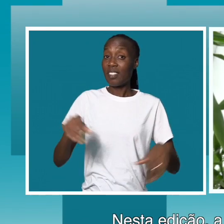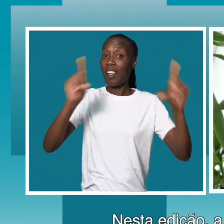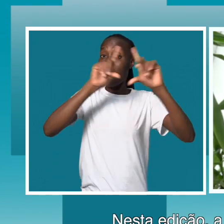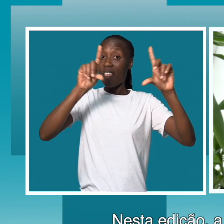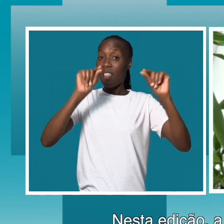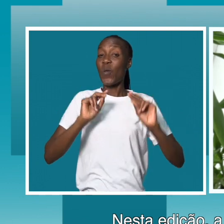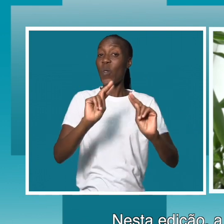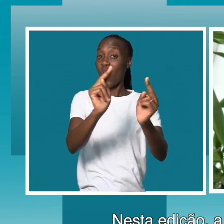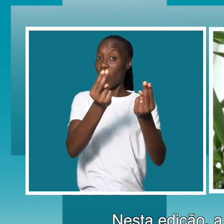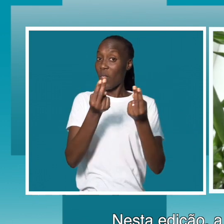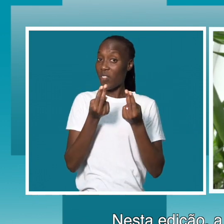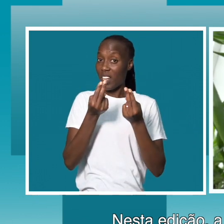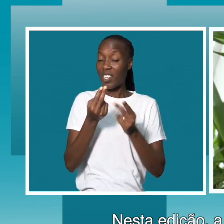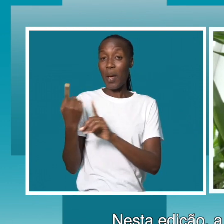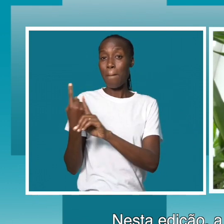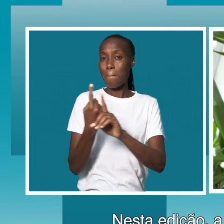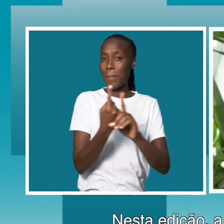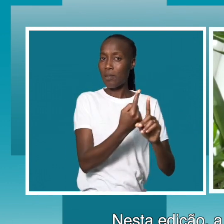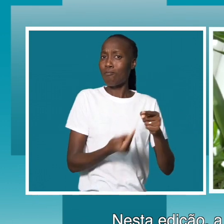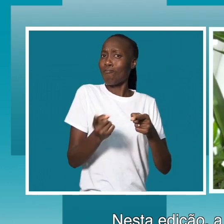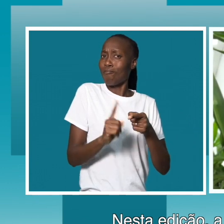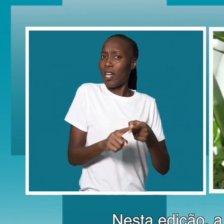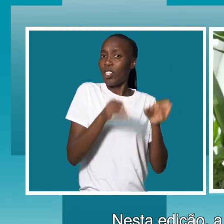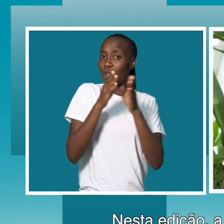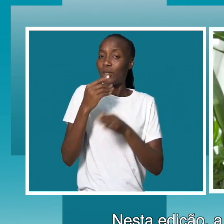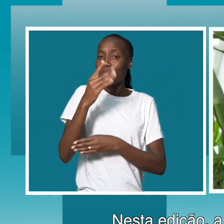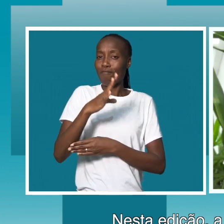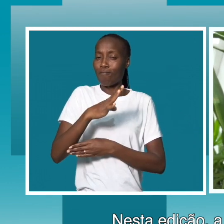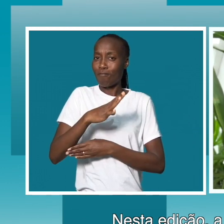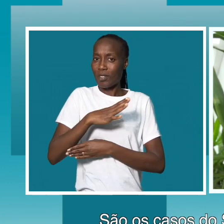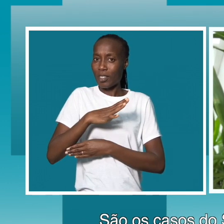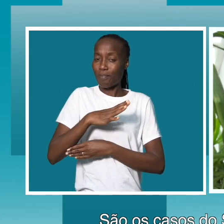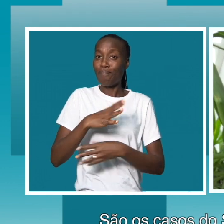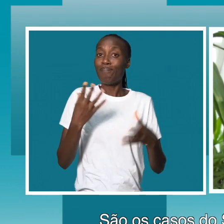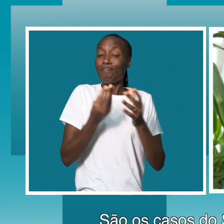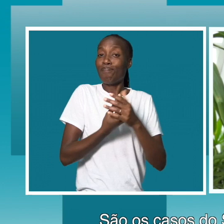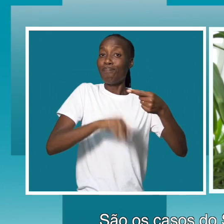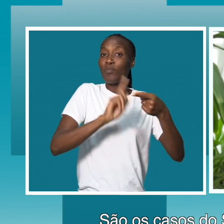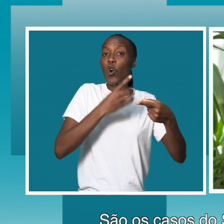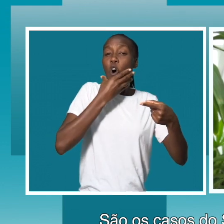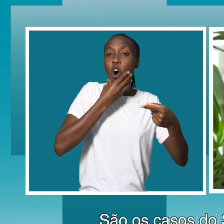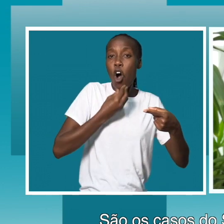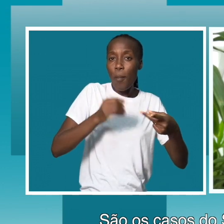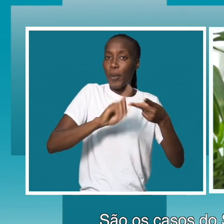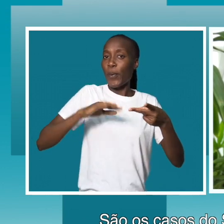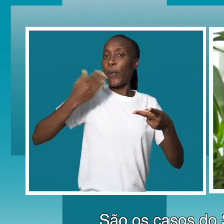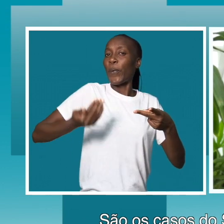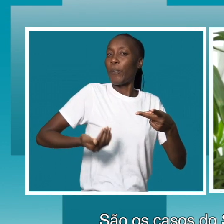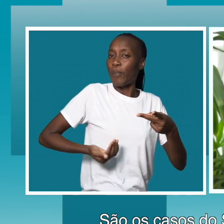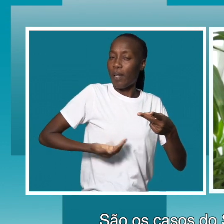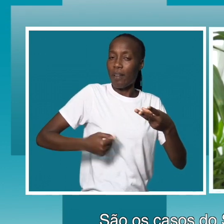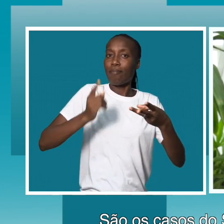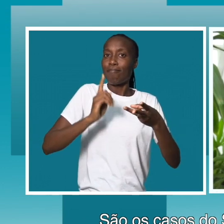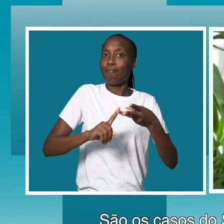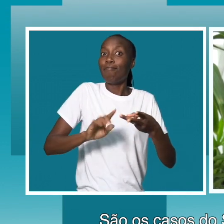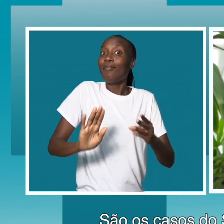Nesta edição, as novidades que eu trago é a participação de mais artistas como embaixadores. É o caso do Sérgio Muyambo, é o caso da Yolanda da